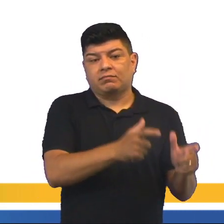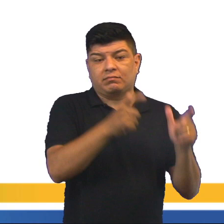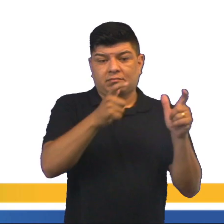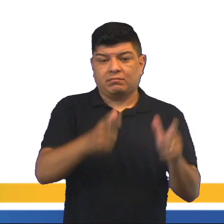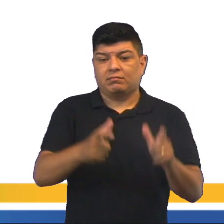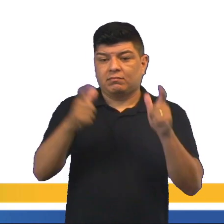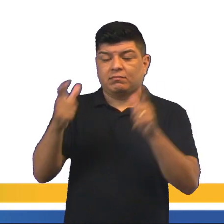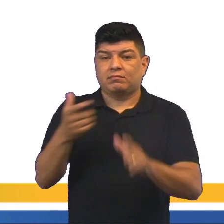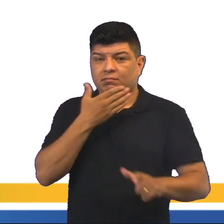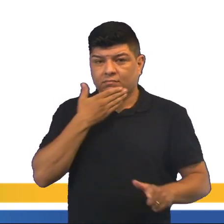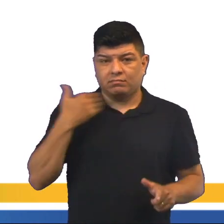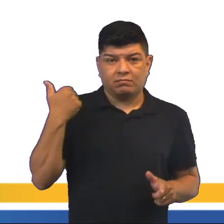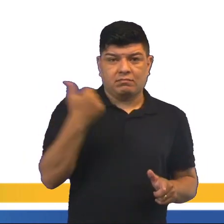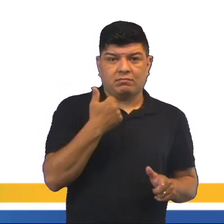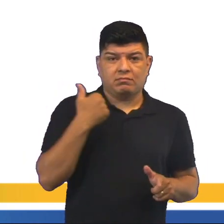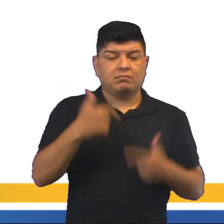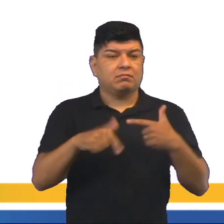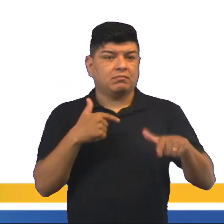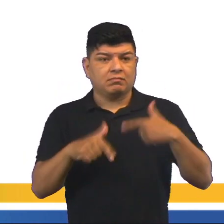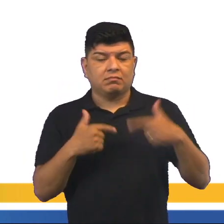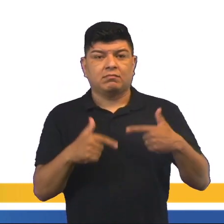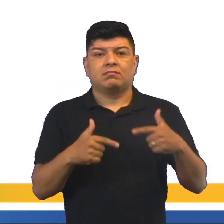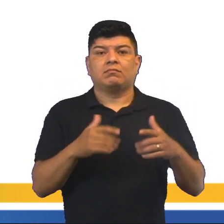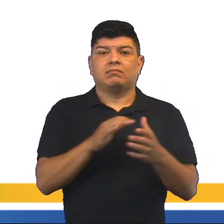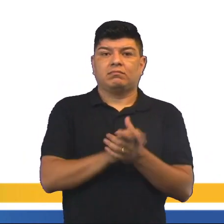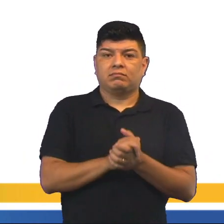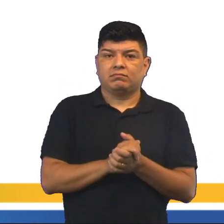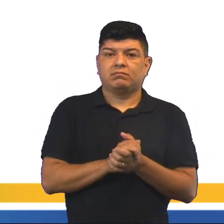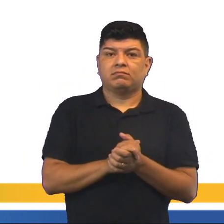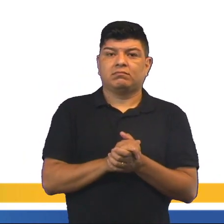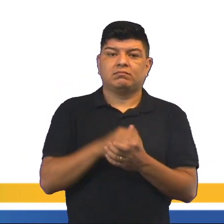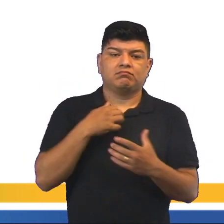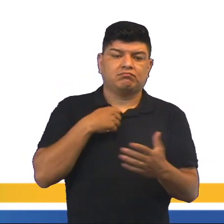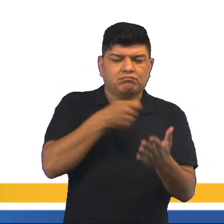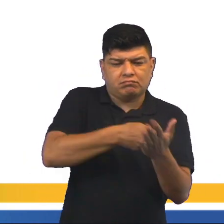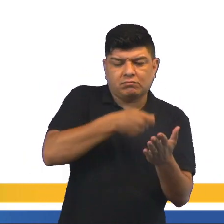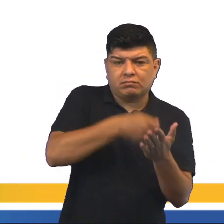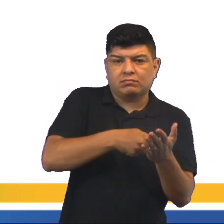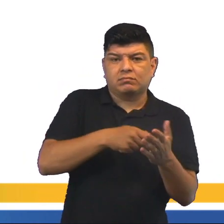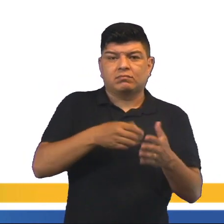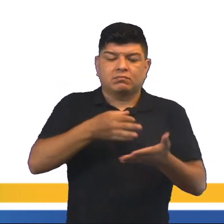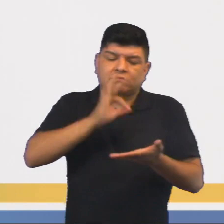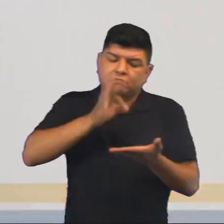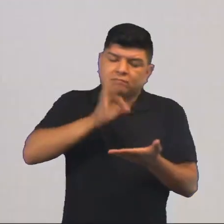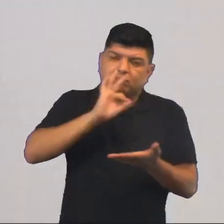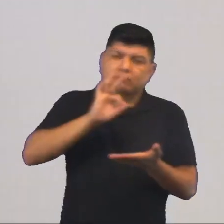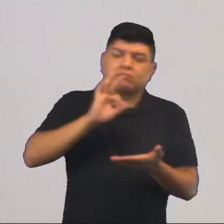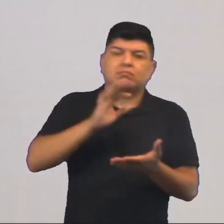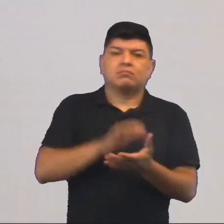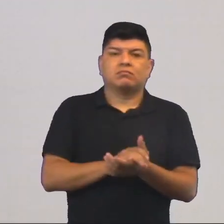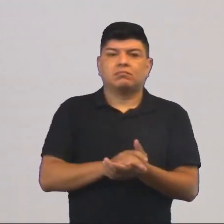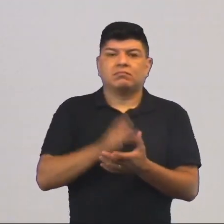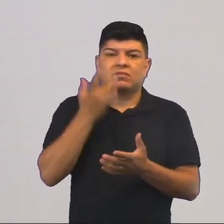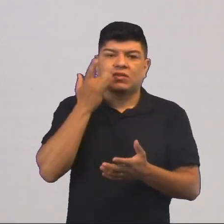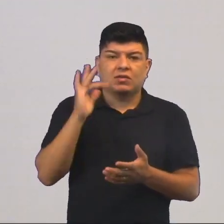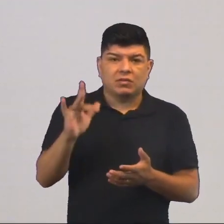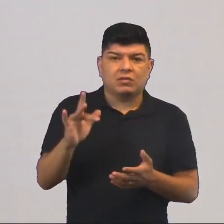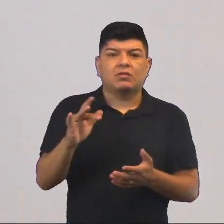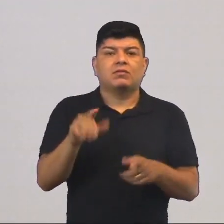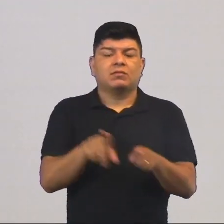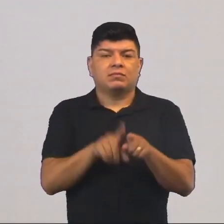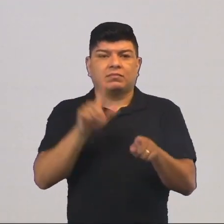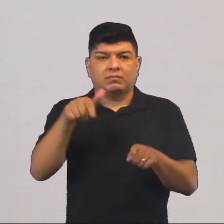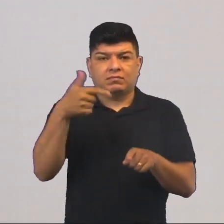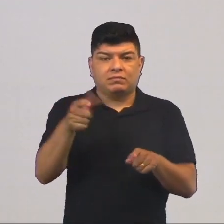onde havia melhores condições, onde estava tendo alguma atividade a ser explorada, na época o café, o ouro em Minas